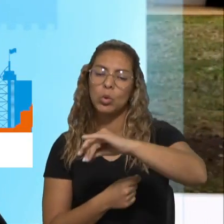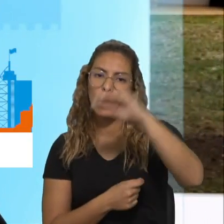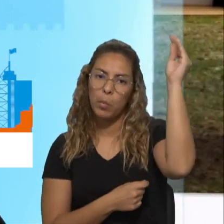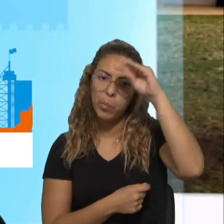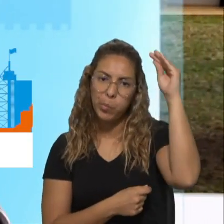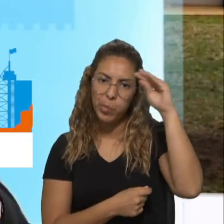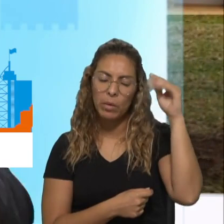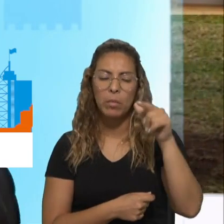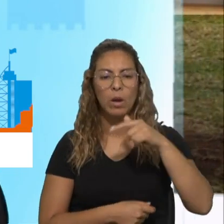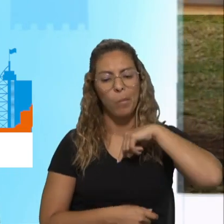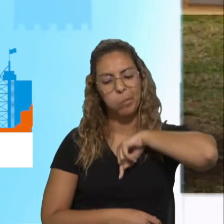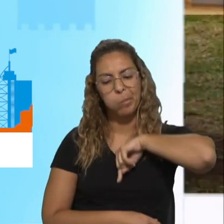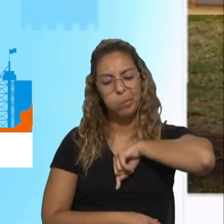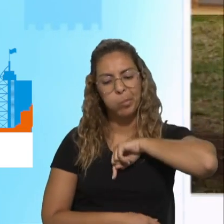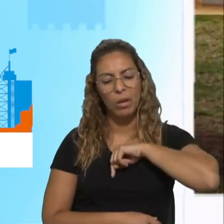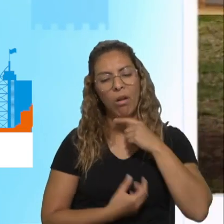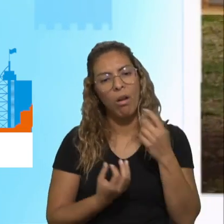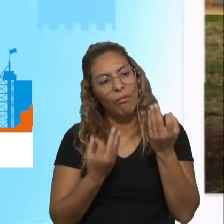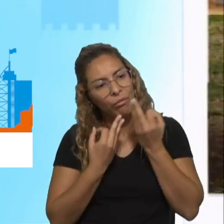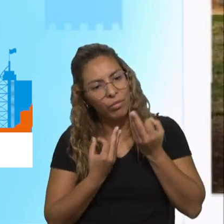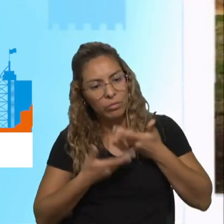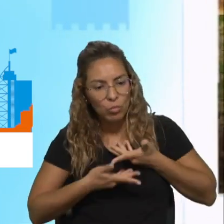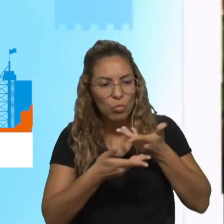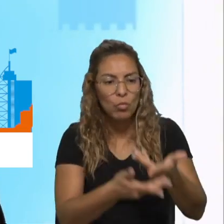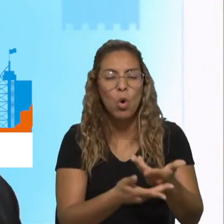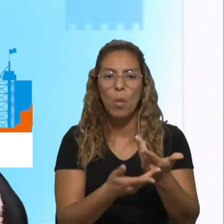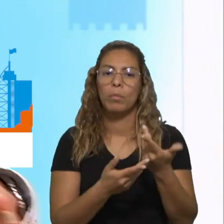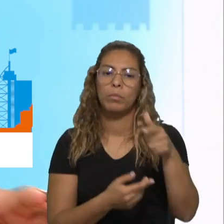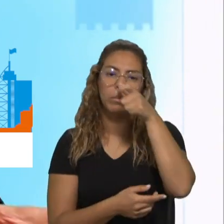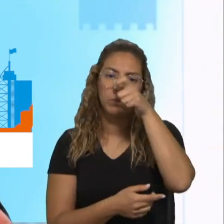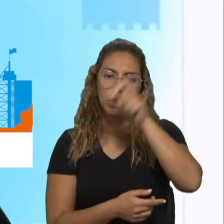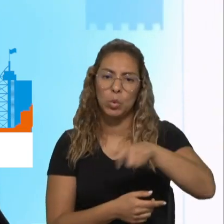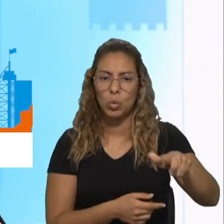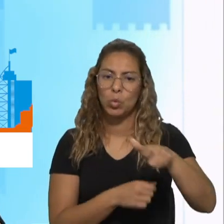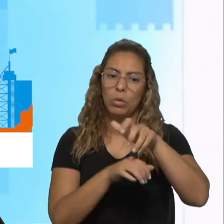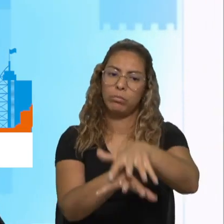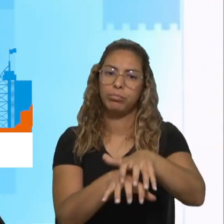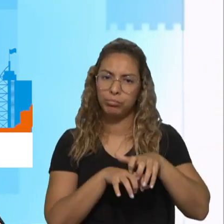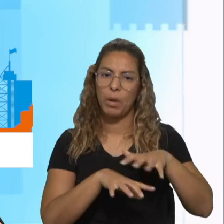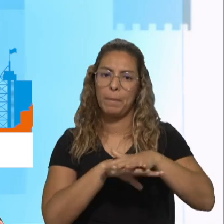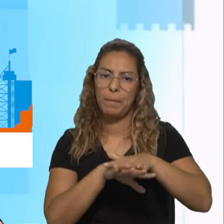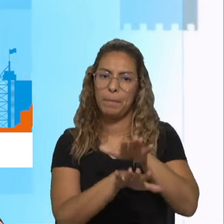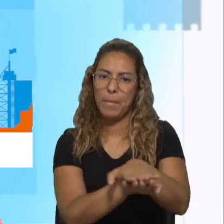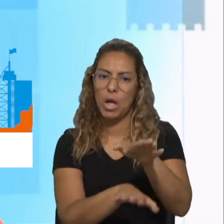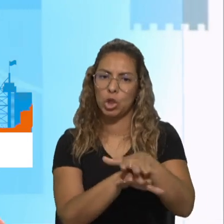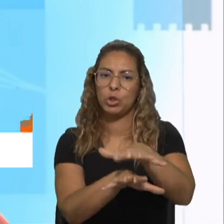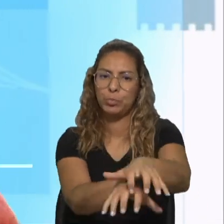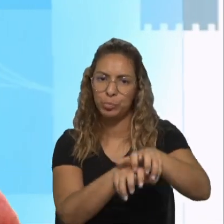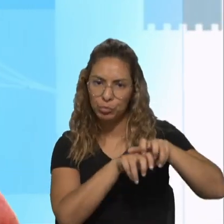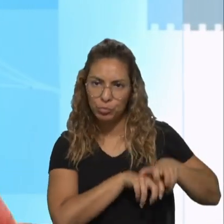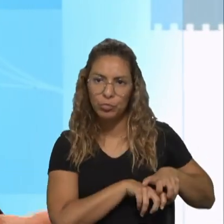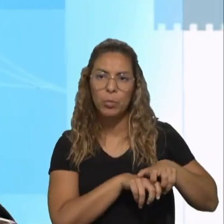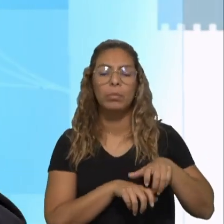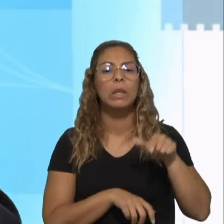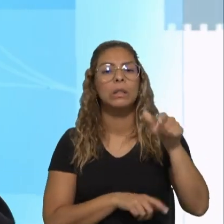entre nós a acolher-nos a Cooperativa de Pescadores do Montijo. Temos embarcações de pescadores que vão connosco e